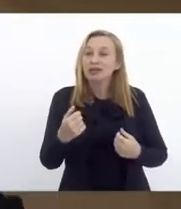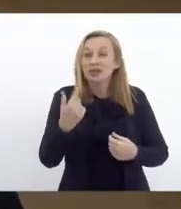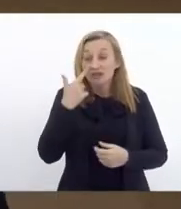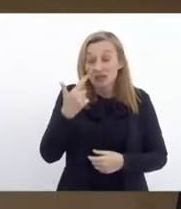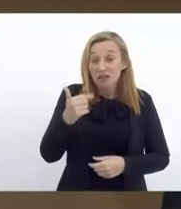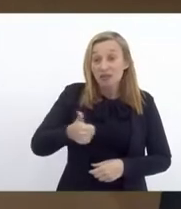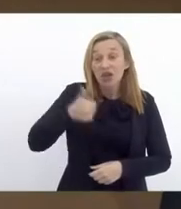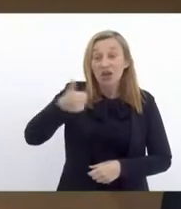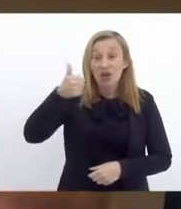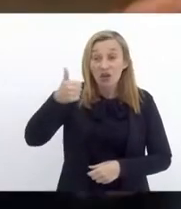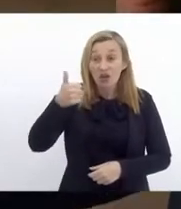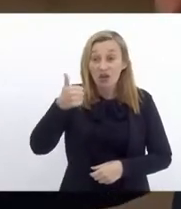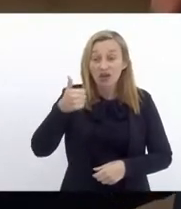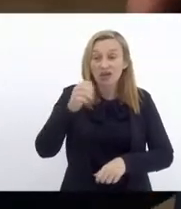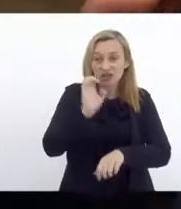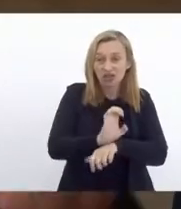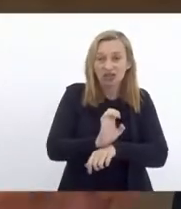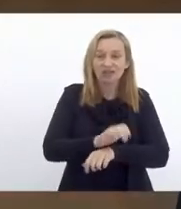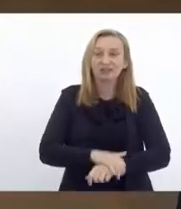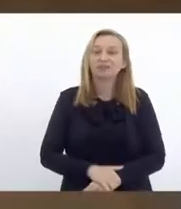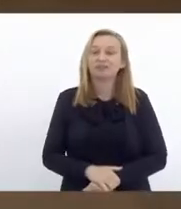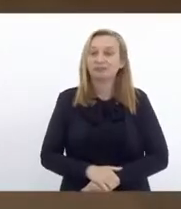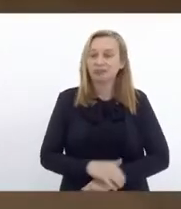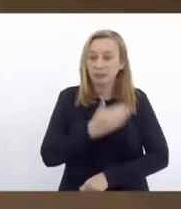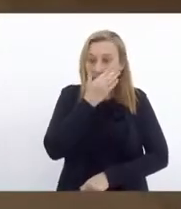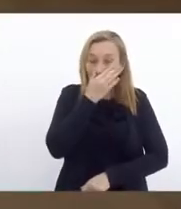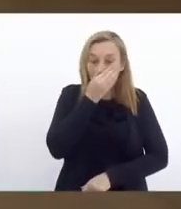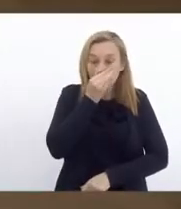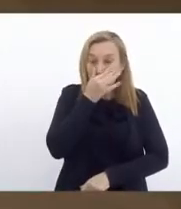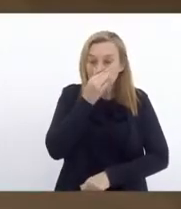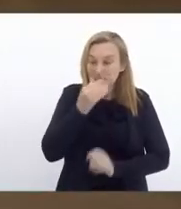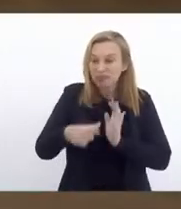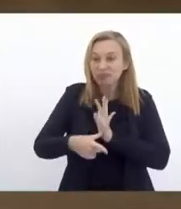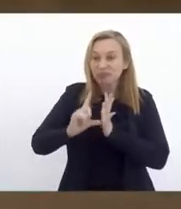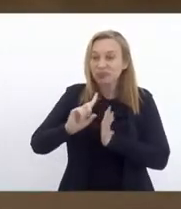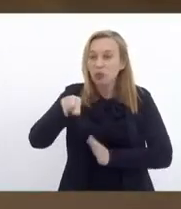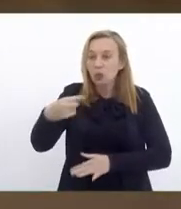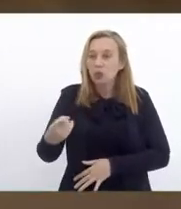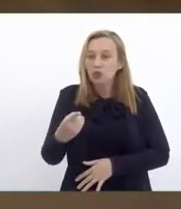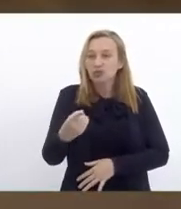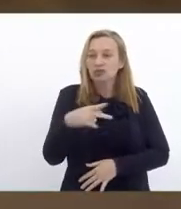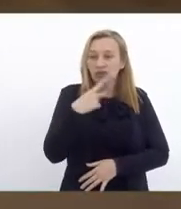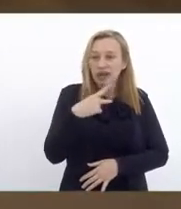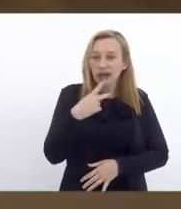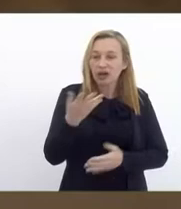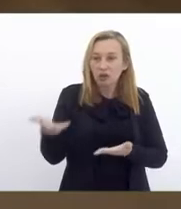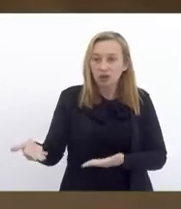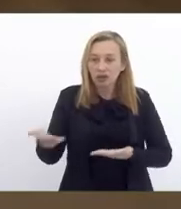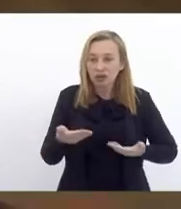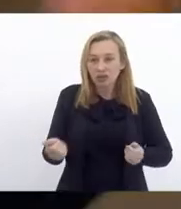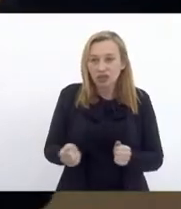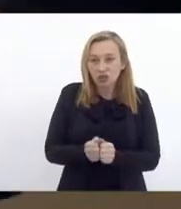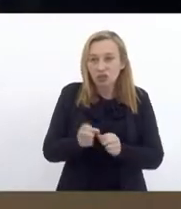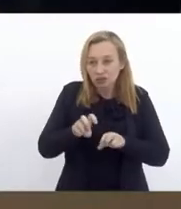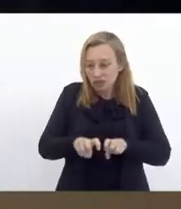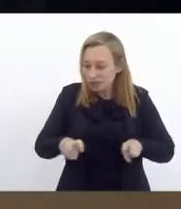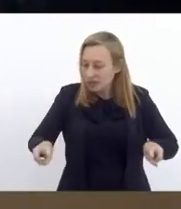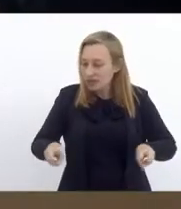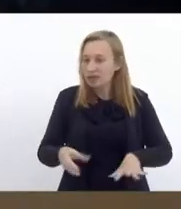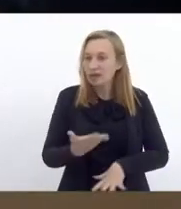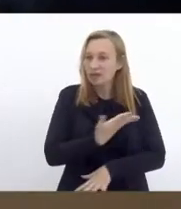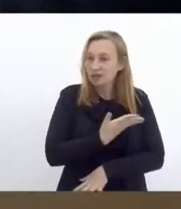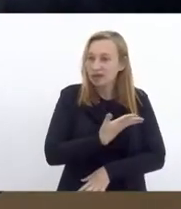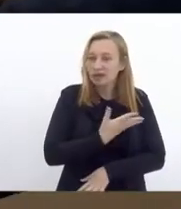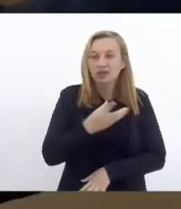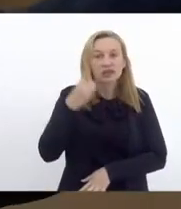melhorar o ambiente de negócio no estado. Eu quero, antes de passar para o próximo orador virtual, quero convidar aqui para estar conosco o nosso